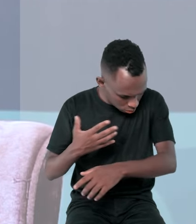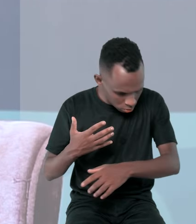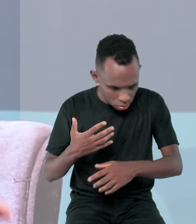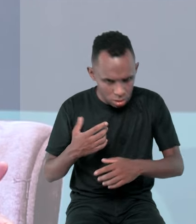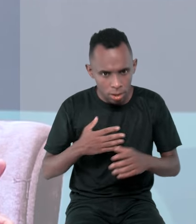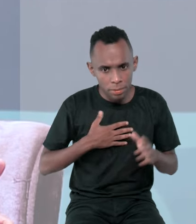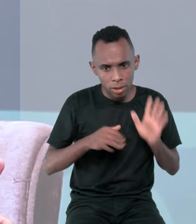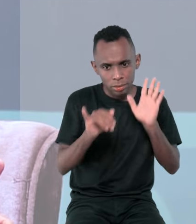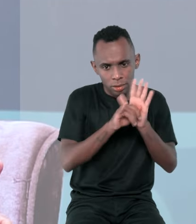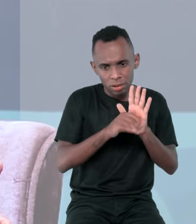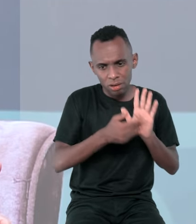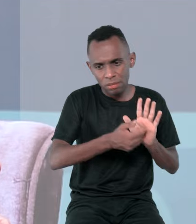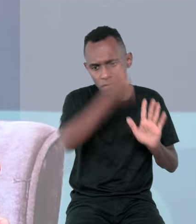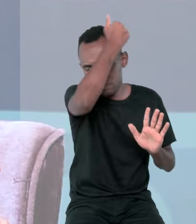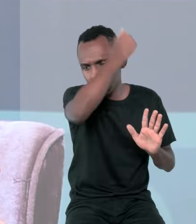sua humanidade.